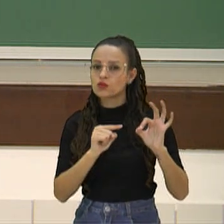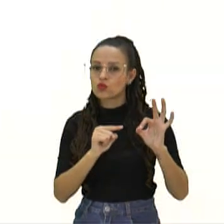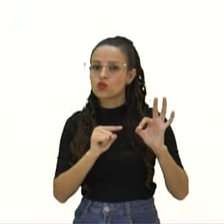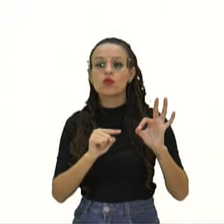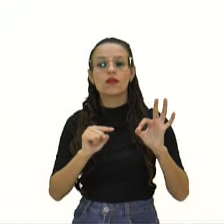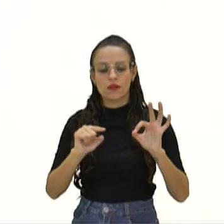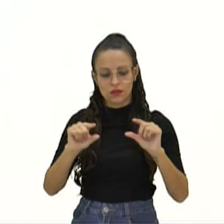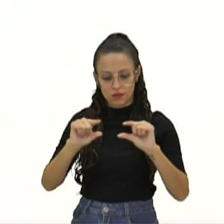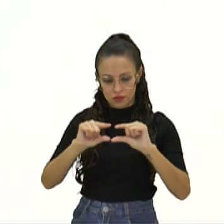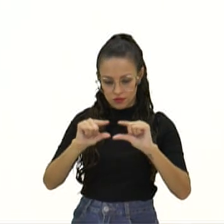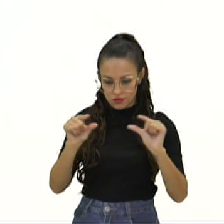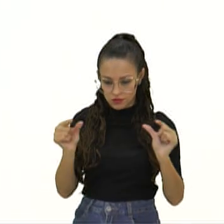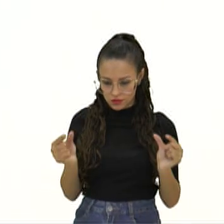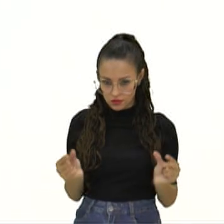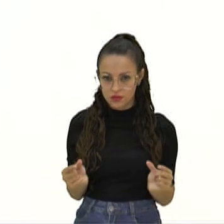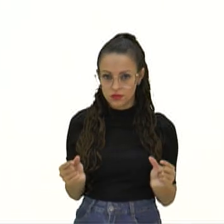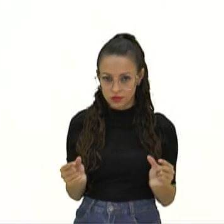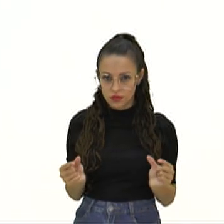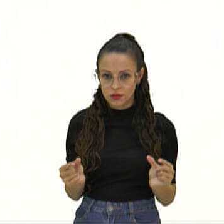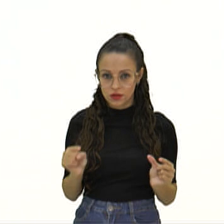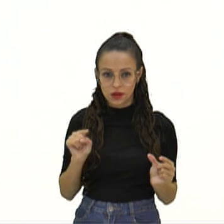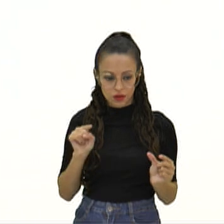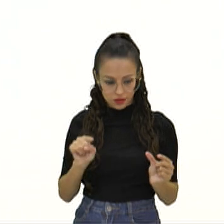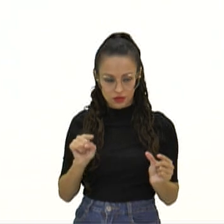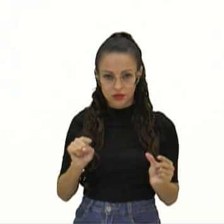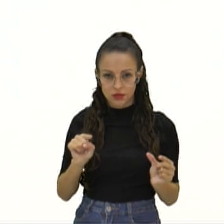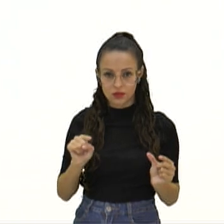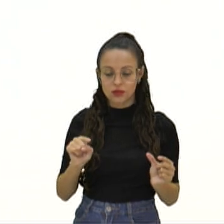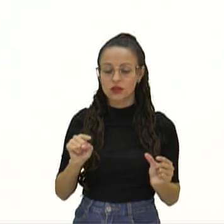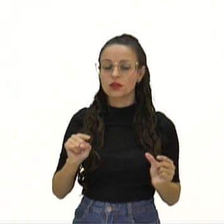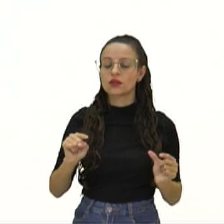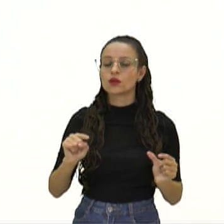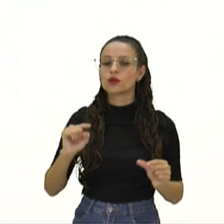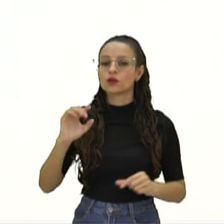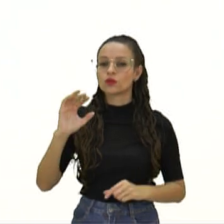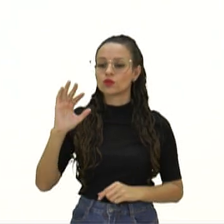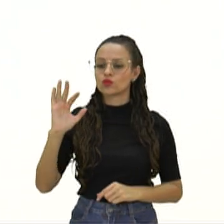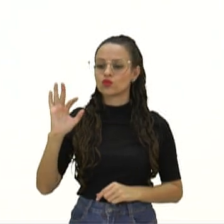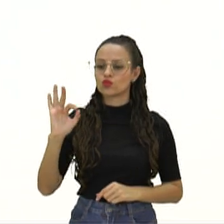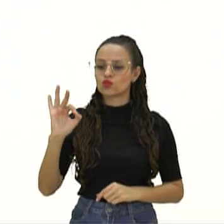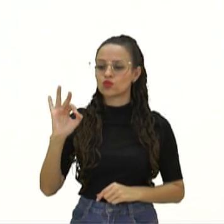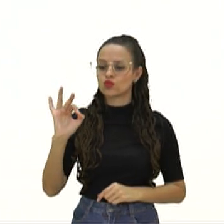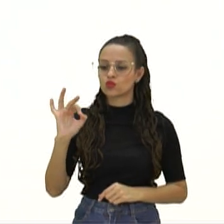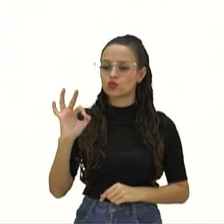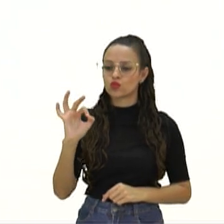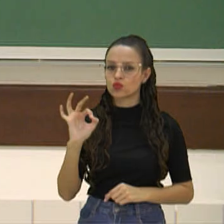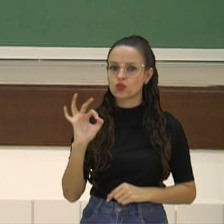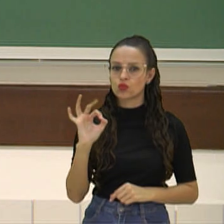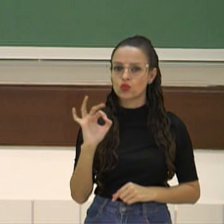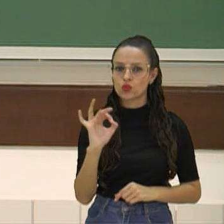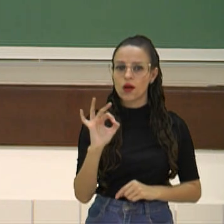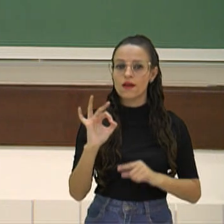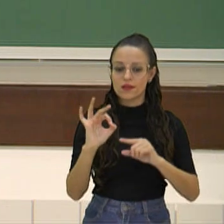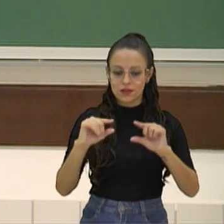seria o quê? A tuba uterina, ok? O óvulo, ele é liberado e